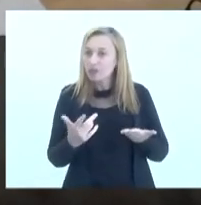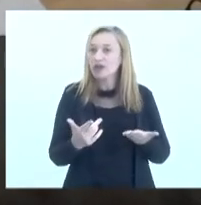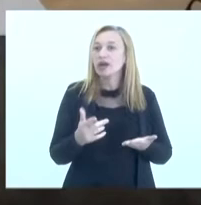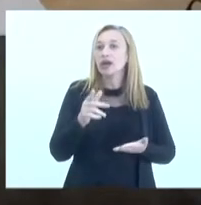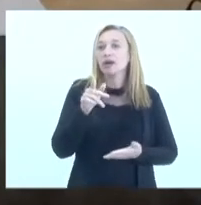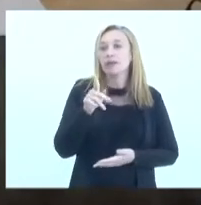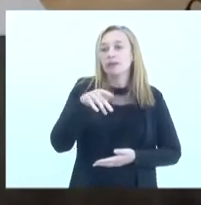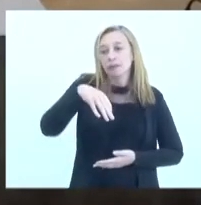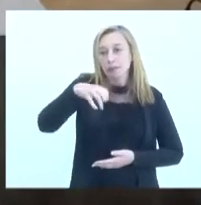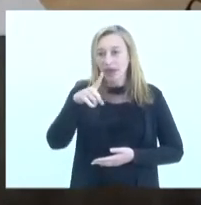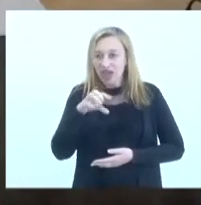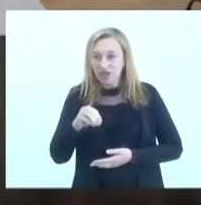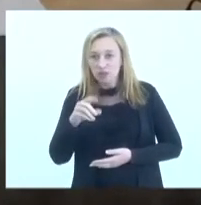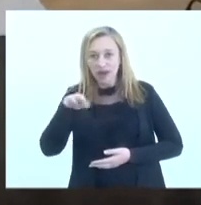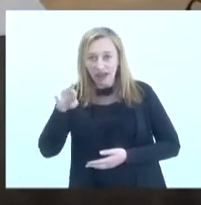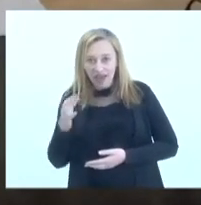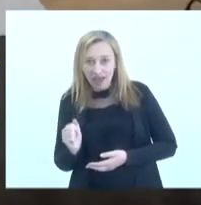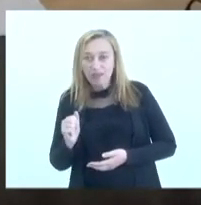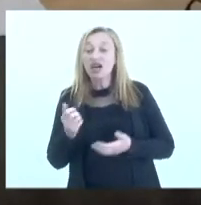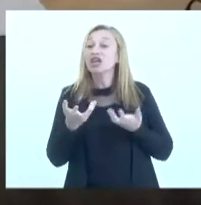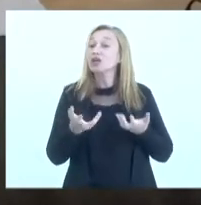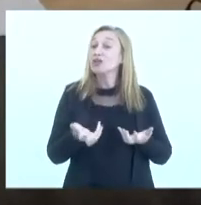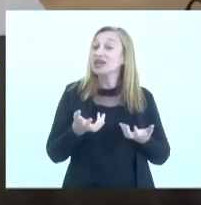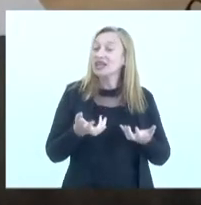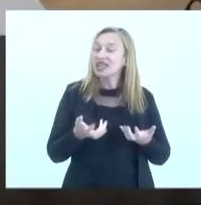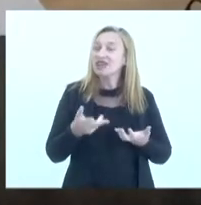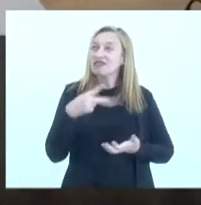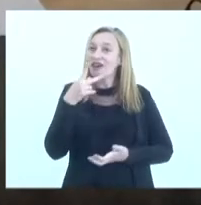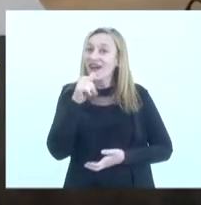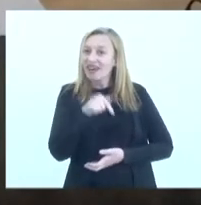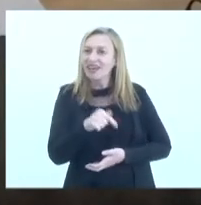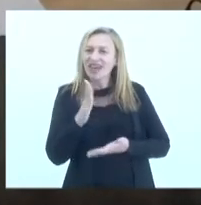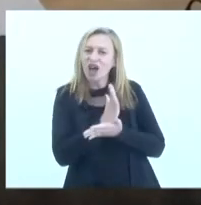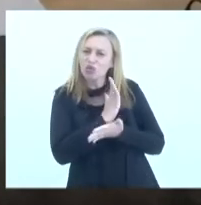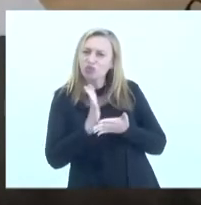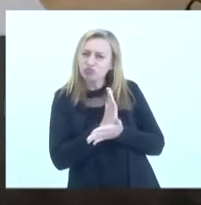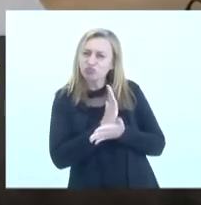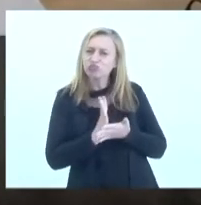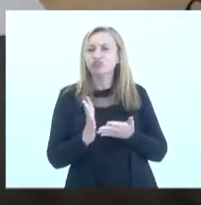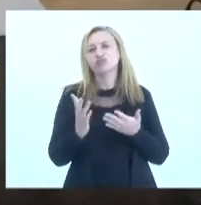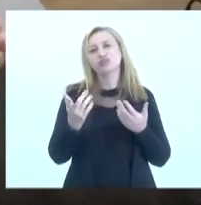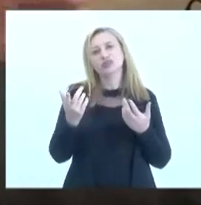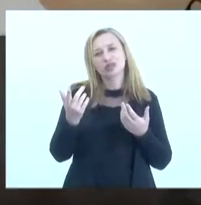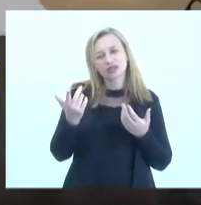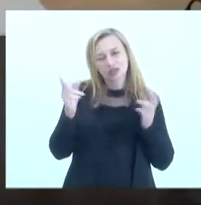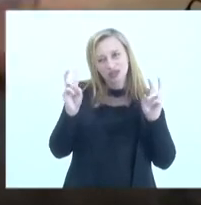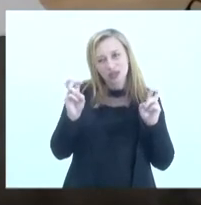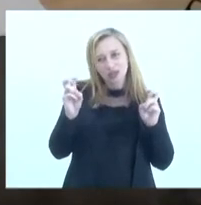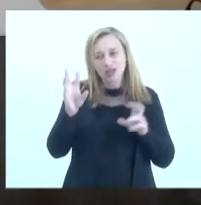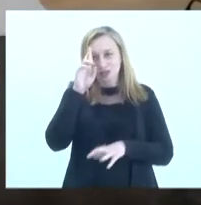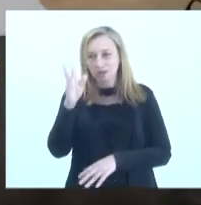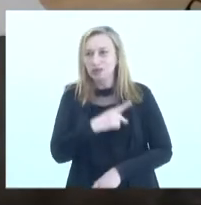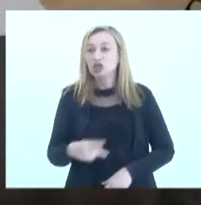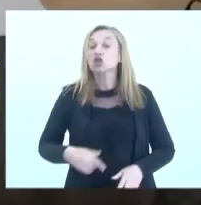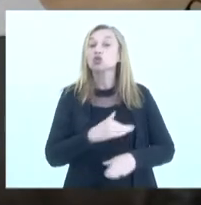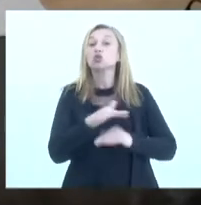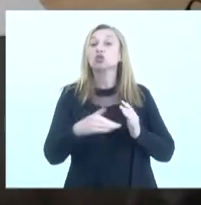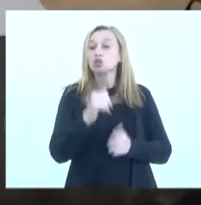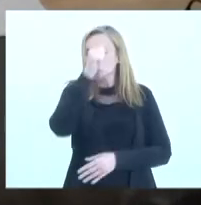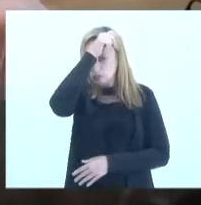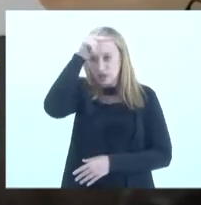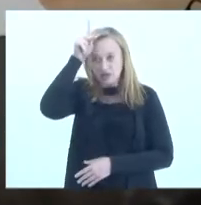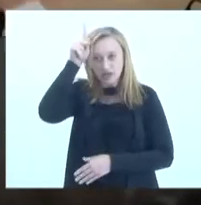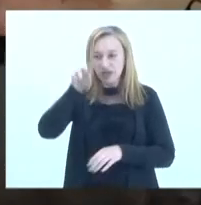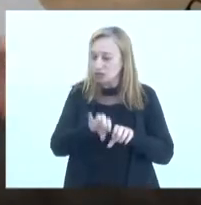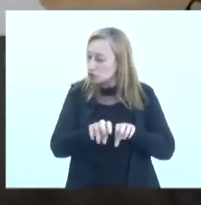Paraíba. E queria comentar aqui algumas coisas, presidente. Todos os prefeitos que estão na mesa aqui